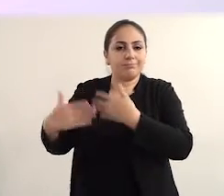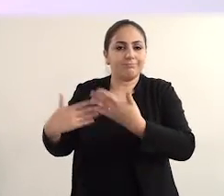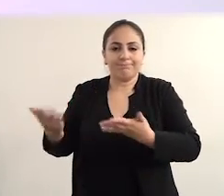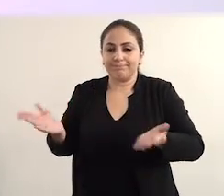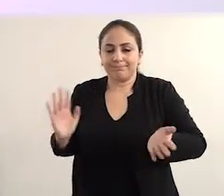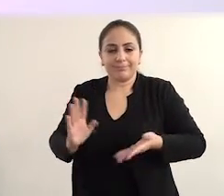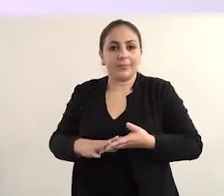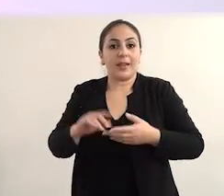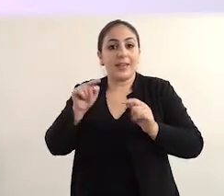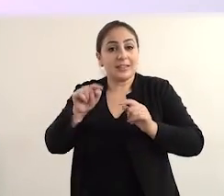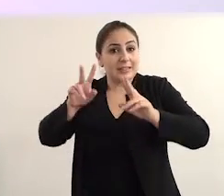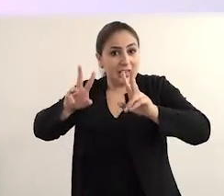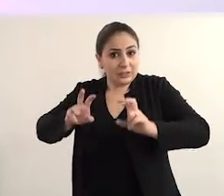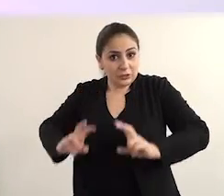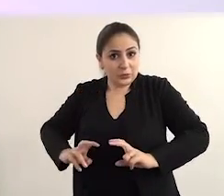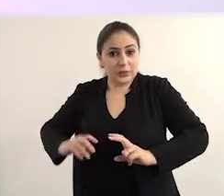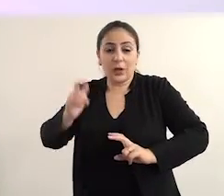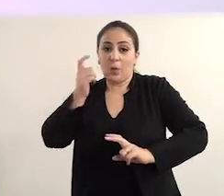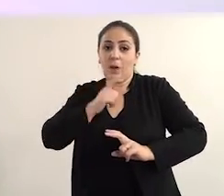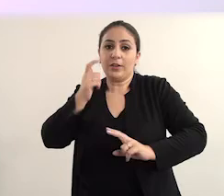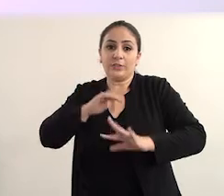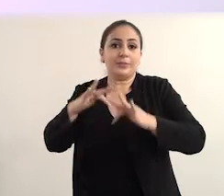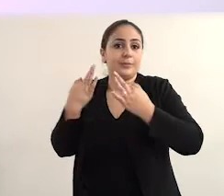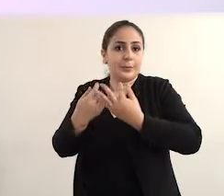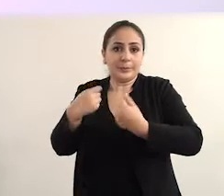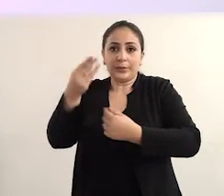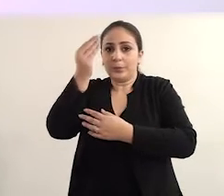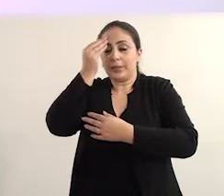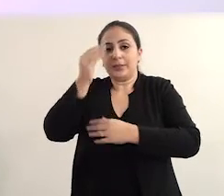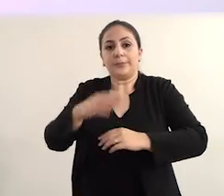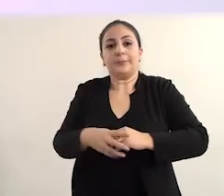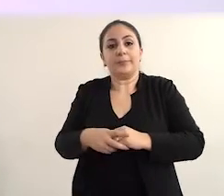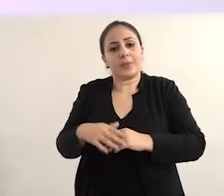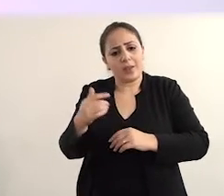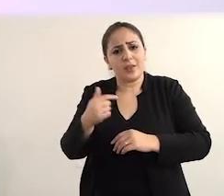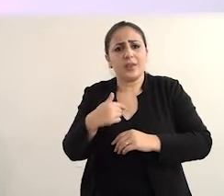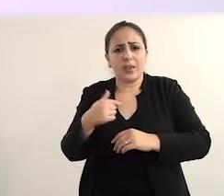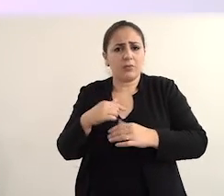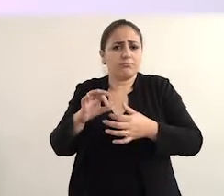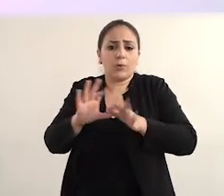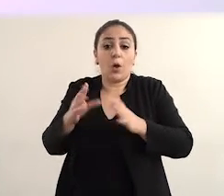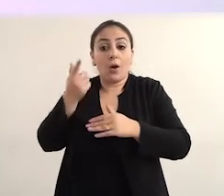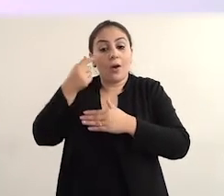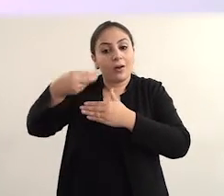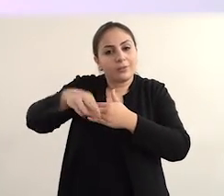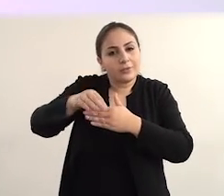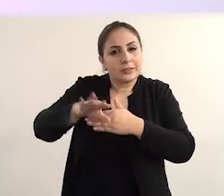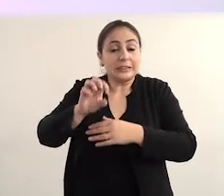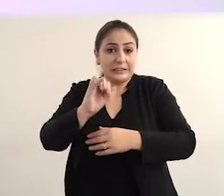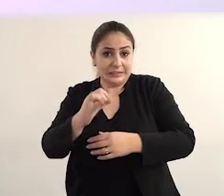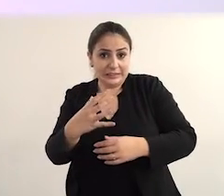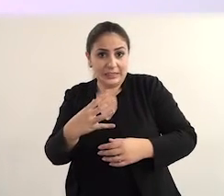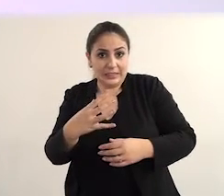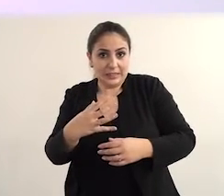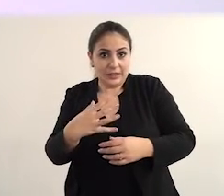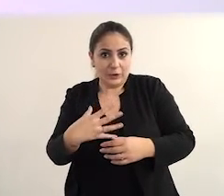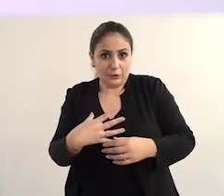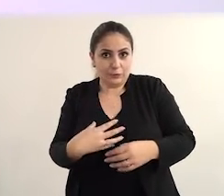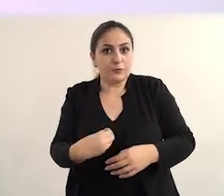tal. Então, essas questões eu acho que a família tem que entender. E eu deixaria essa dica assim, ó, quem tem o filho